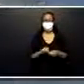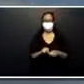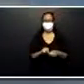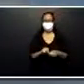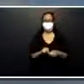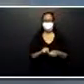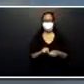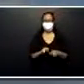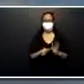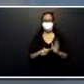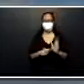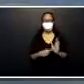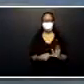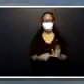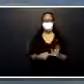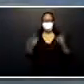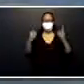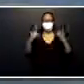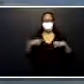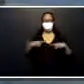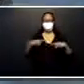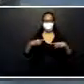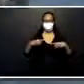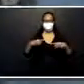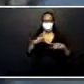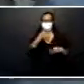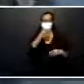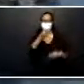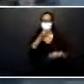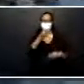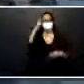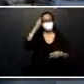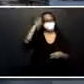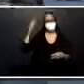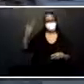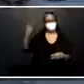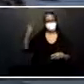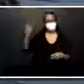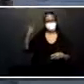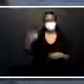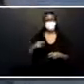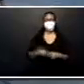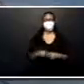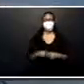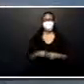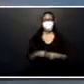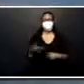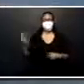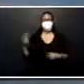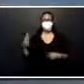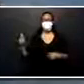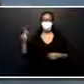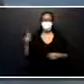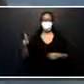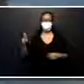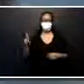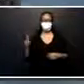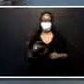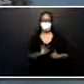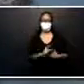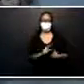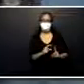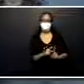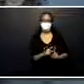quando ele defende esse ponto de vista, quando ele defende sua ideia, ele usa os argumentos para